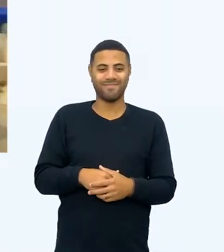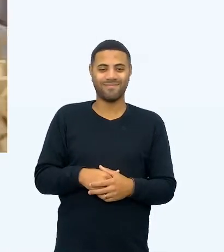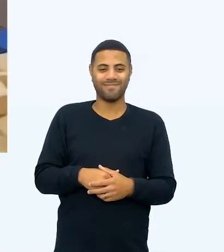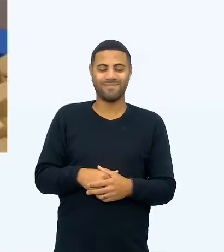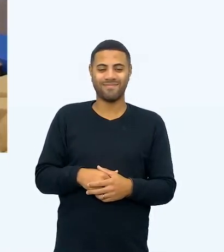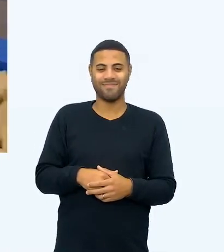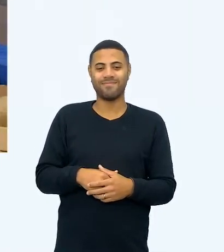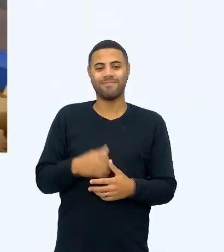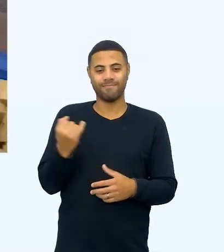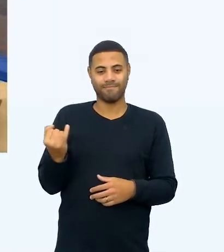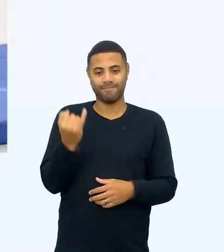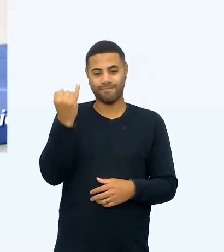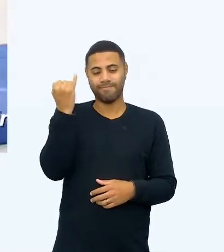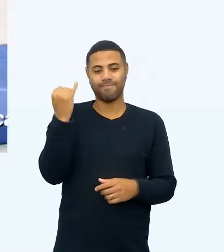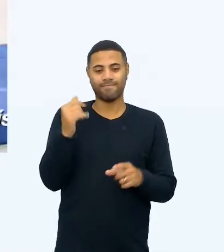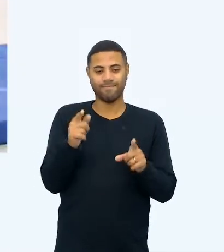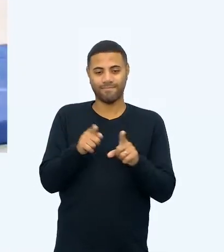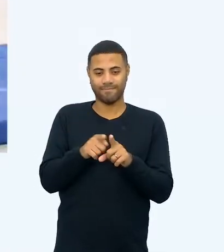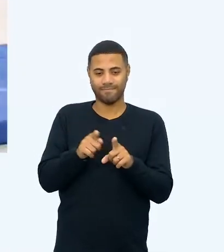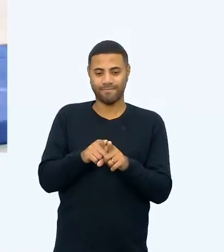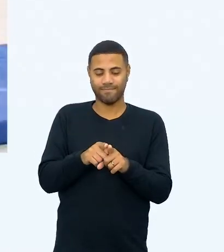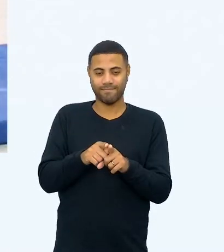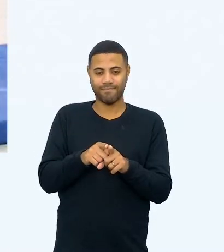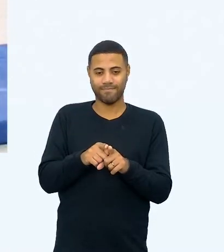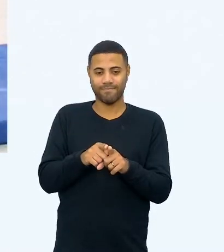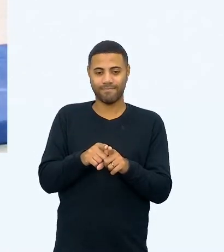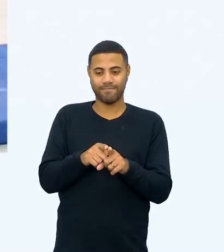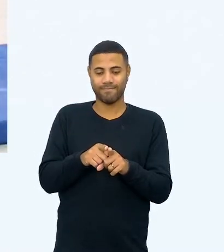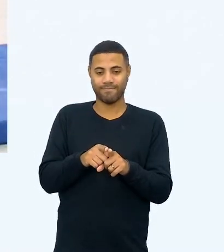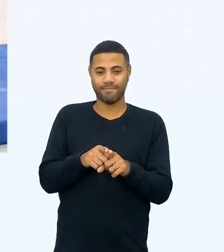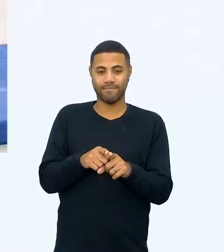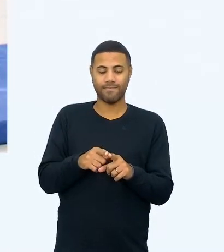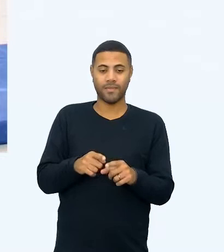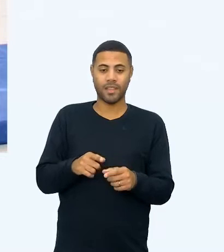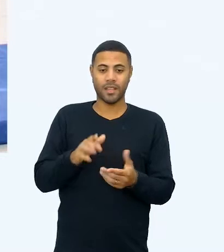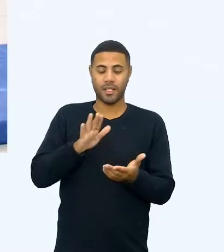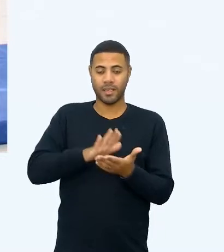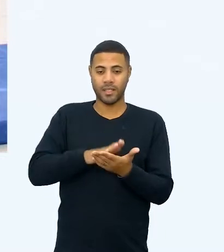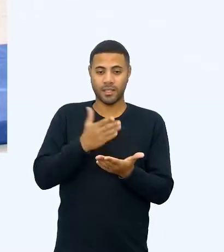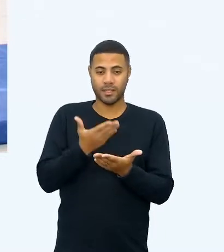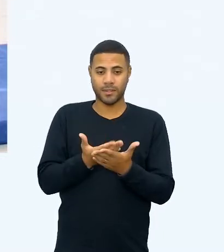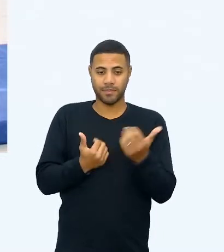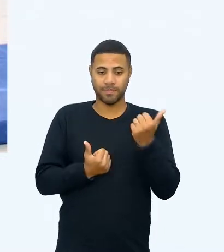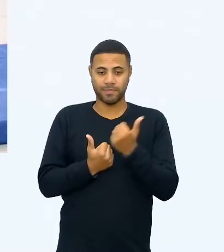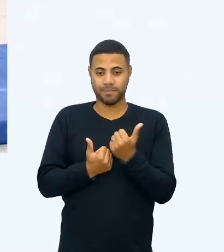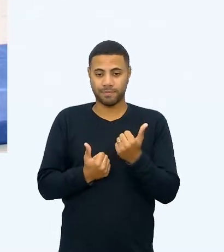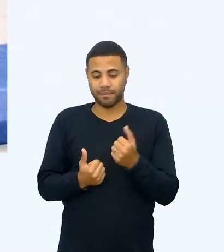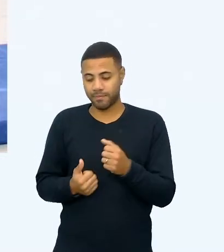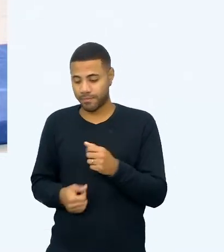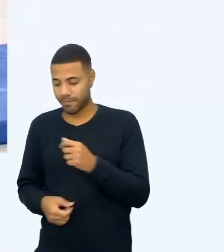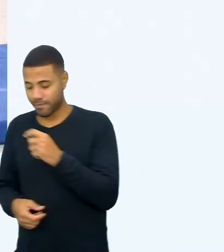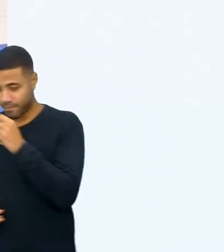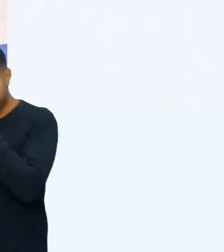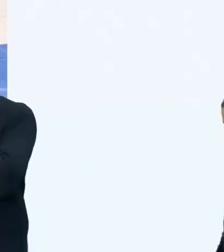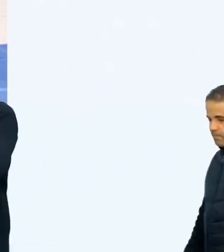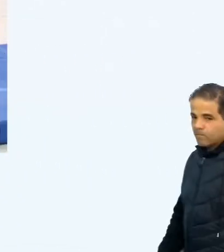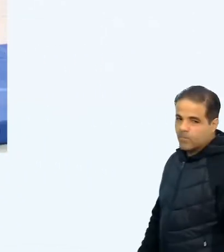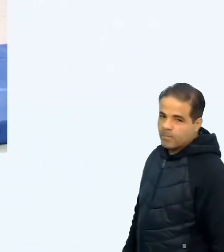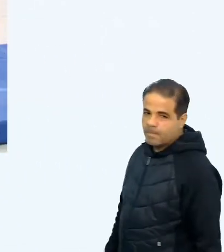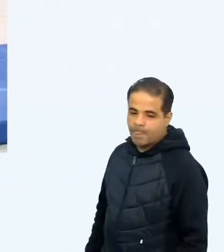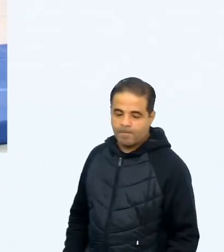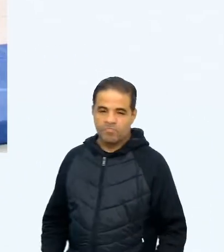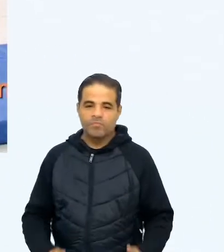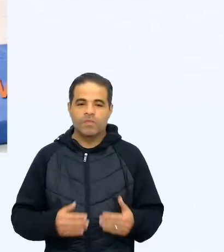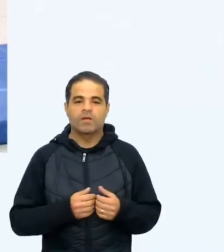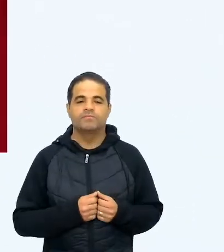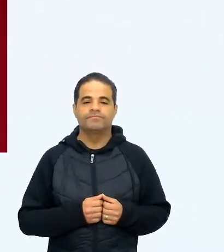Muito importante, né, para ele ter um crescimento maior no nível técnico, treinando com os atletas com maior nível